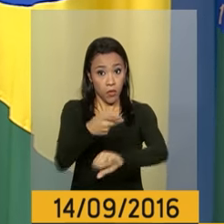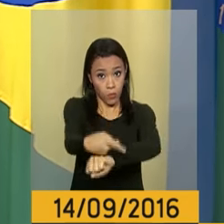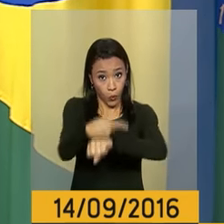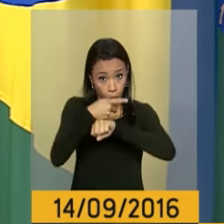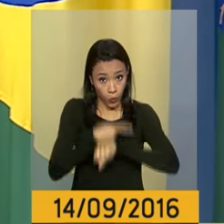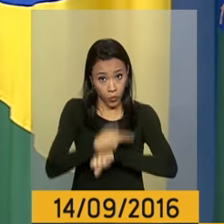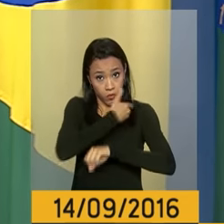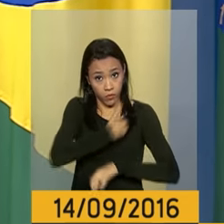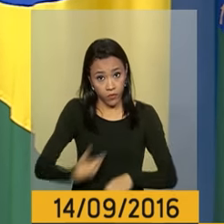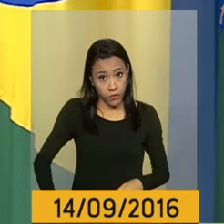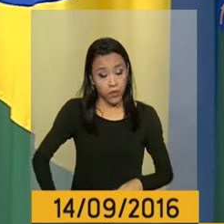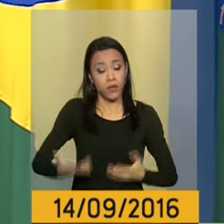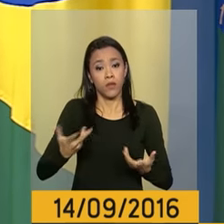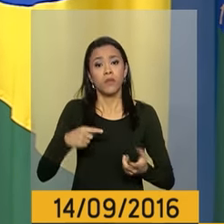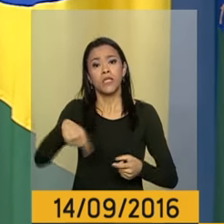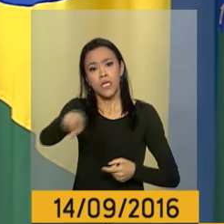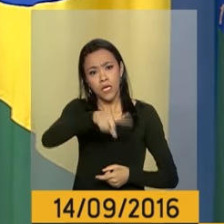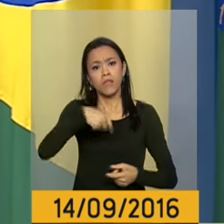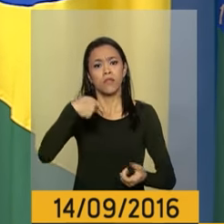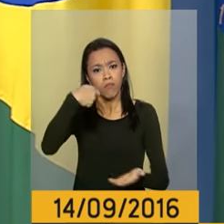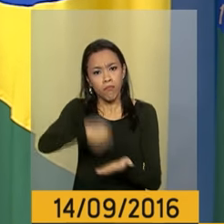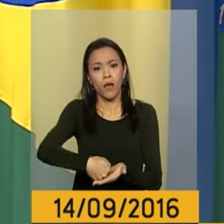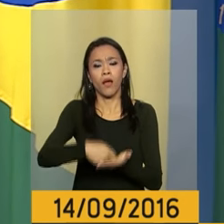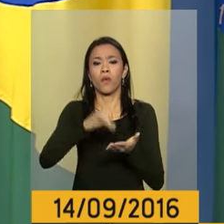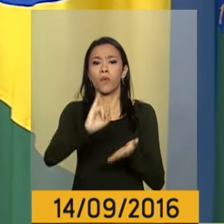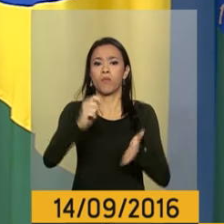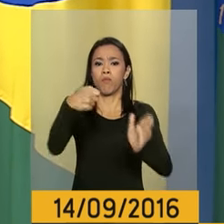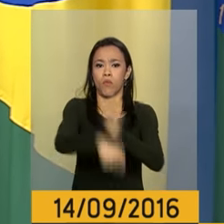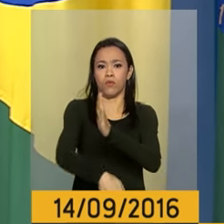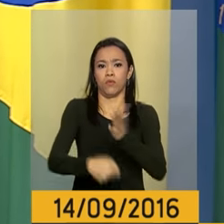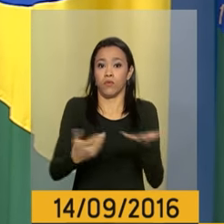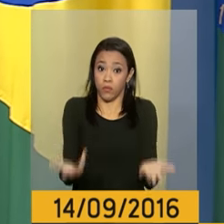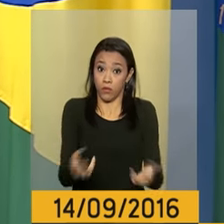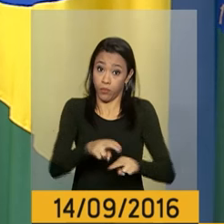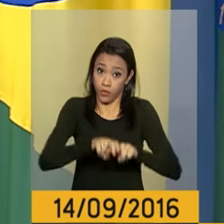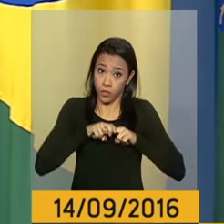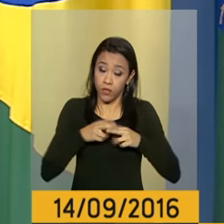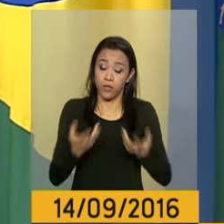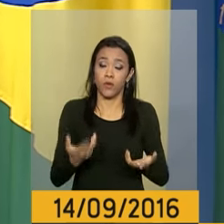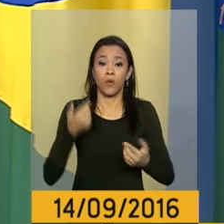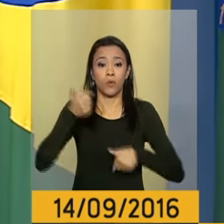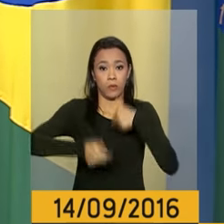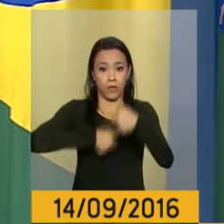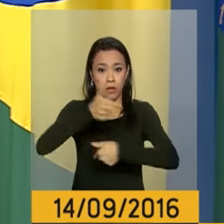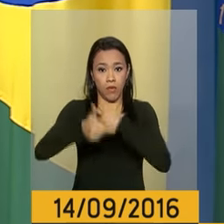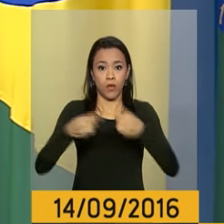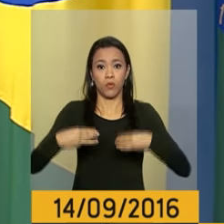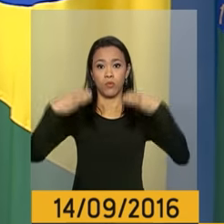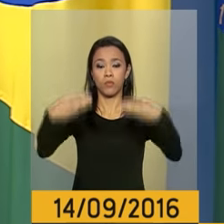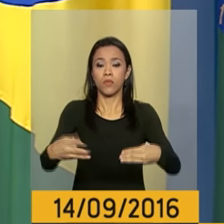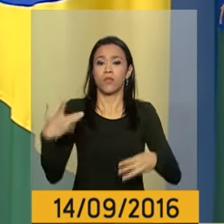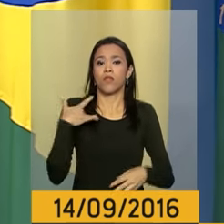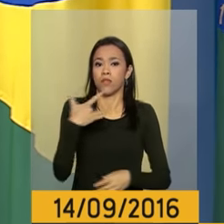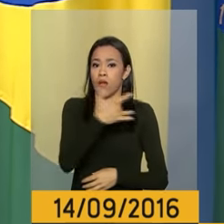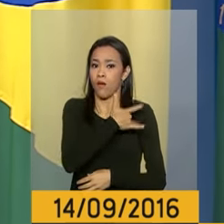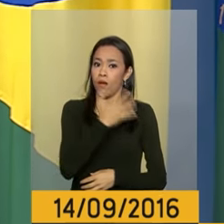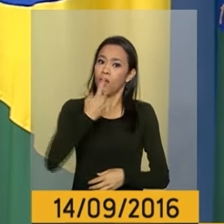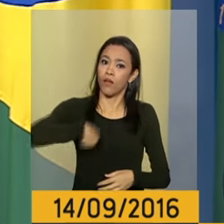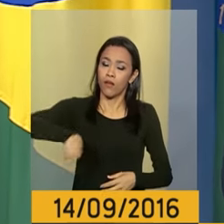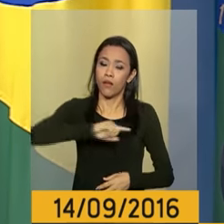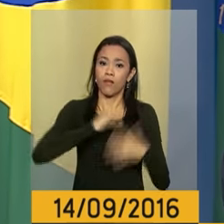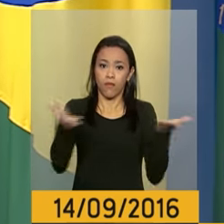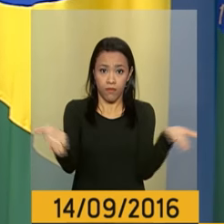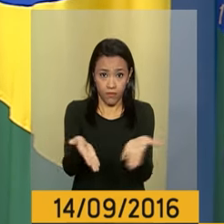cidadão pagador de impostos. Por isso, as ações do Ministério da Saúde, que nós